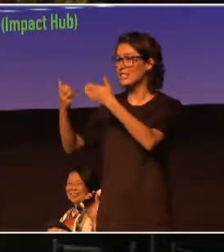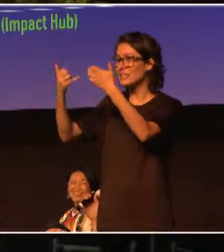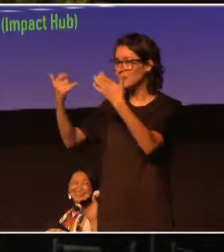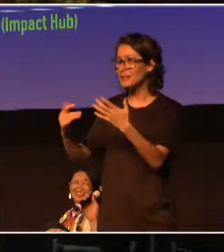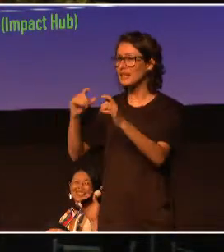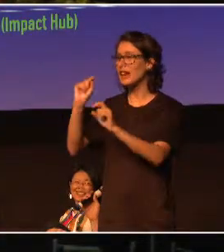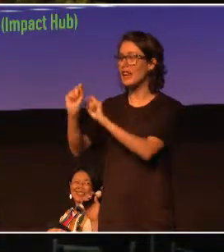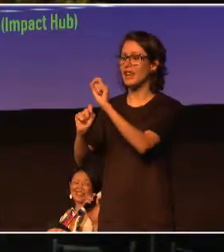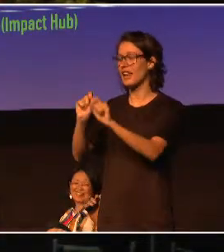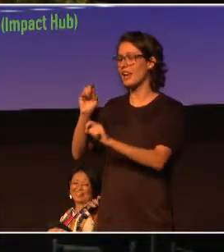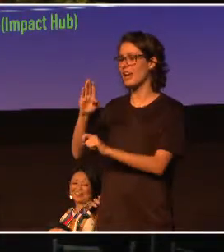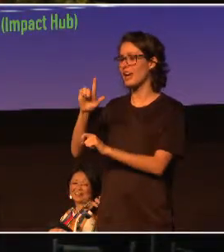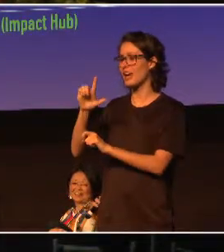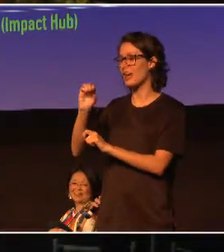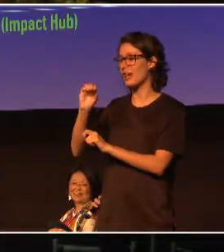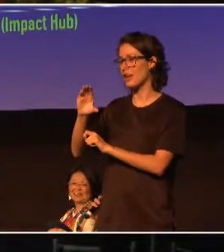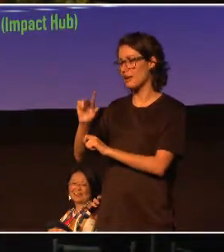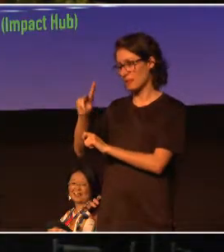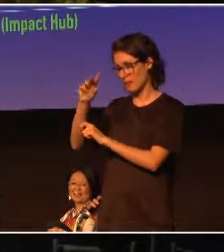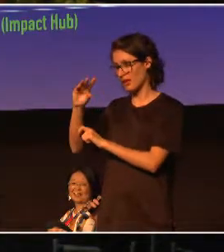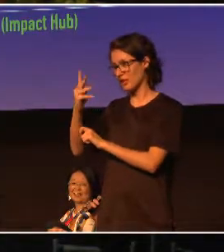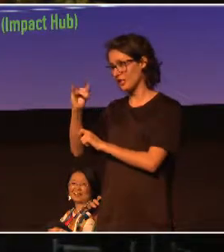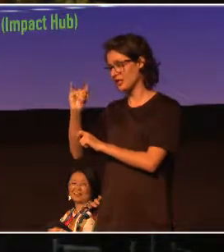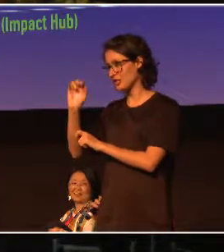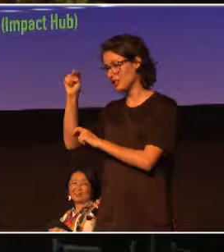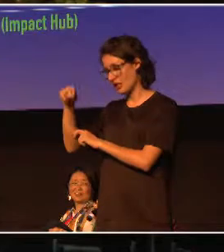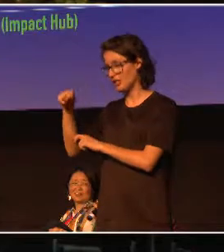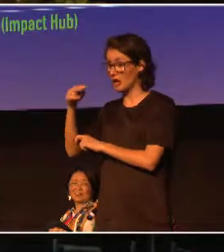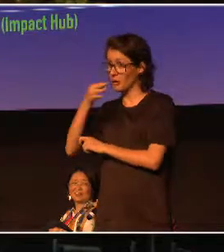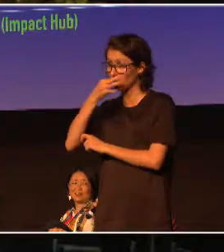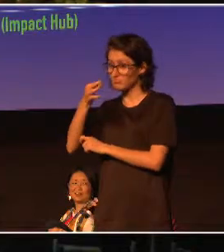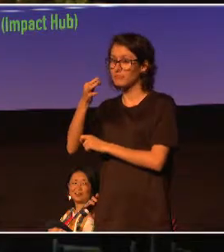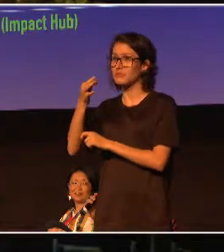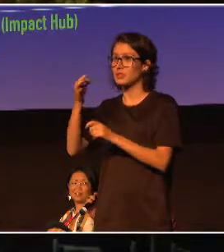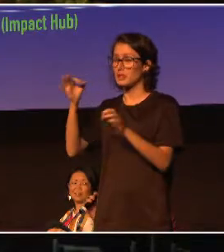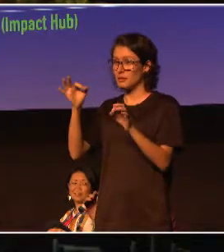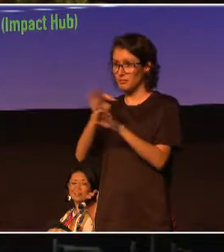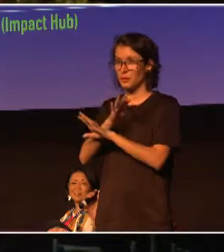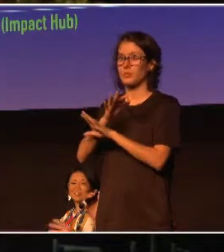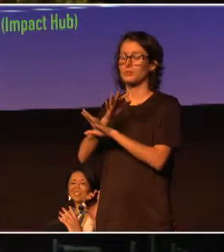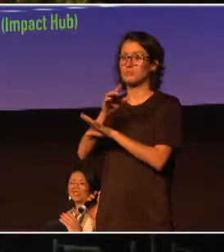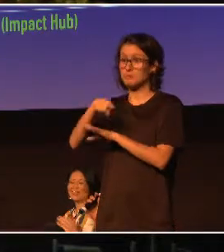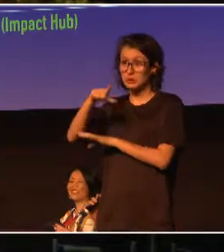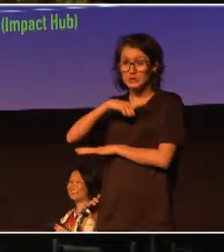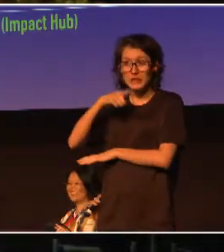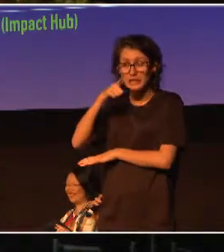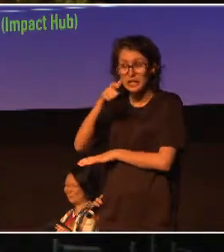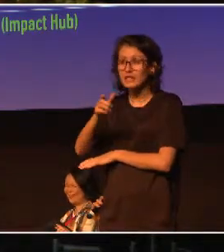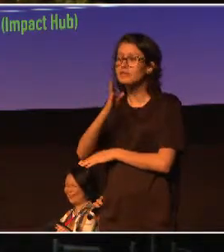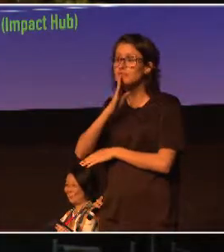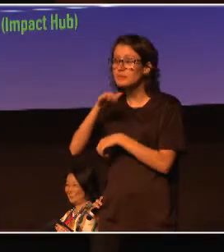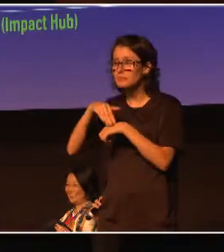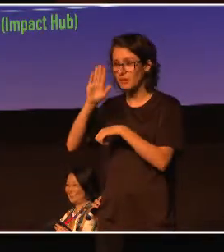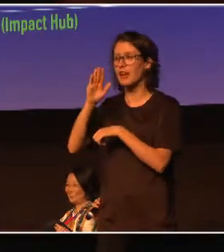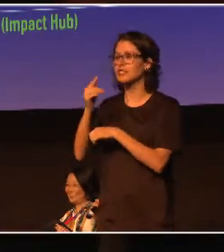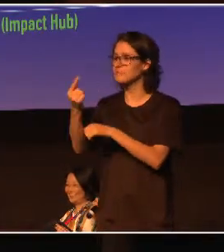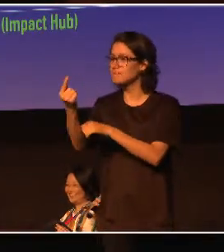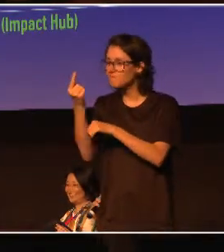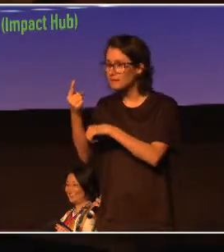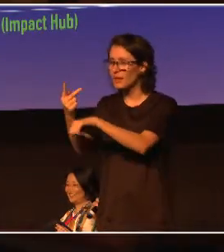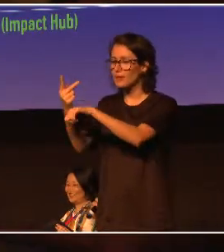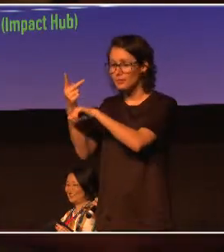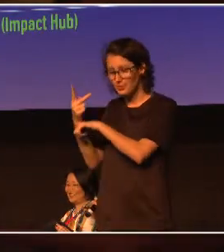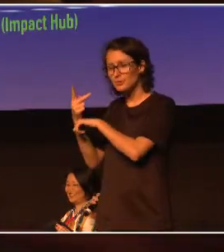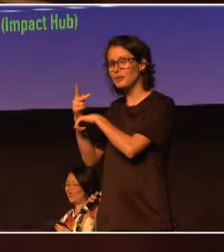blockchain. Então, eu sugiro que depois dessa sessão, quem tiver interesse, chegue para falar com ela,